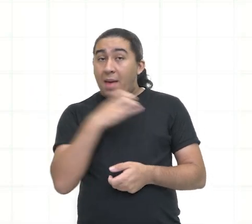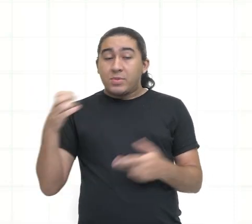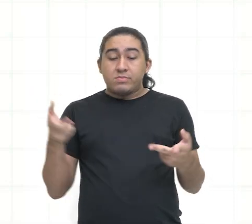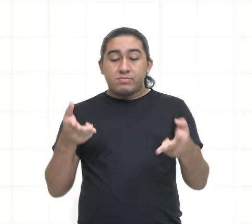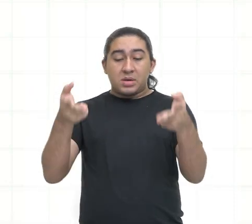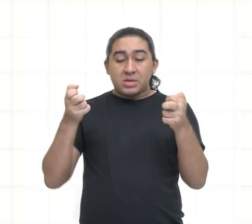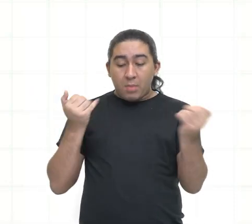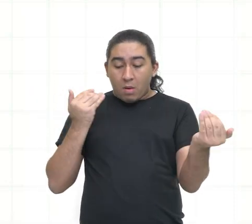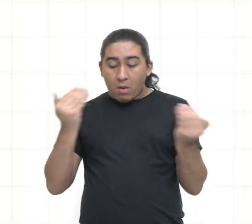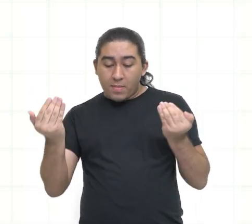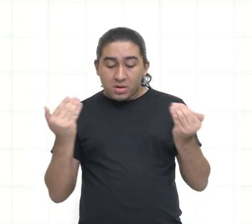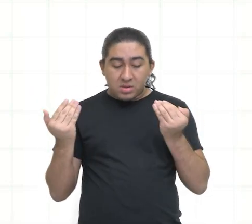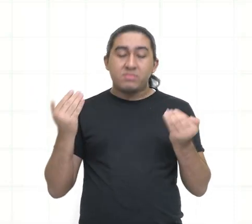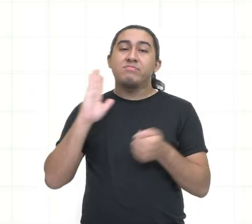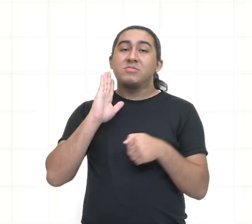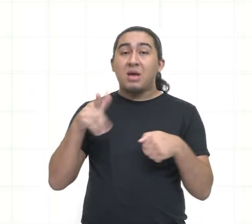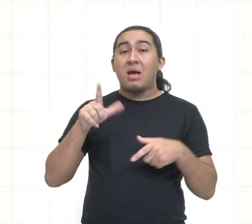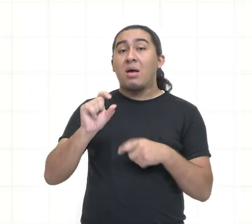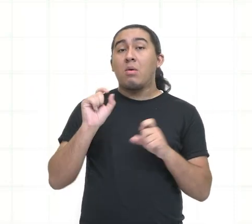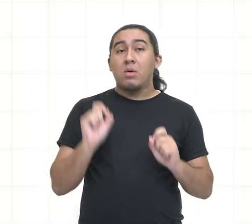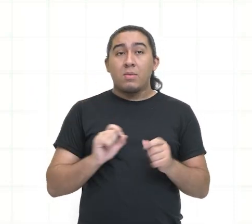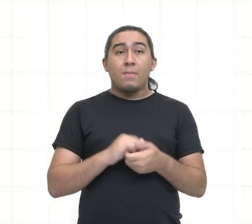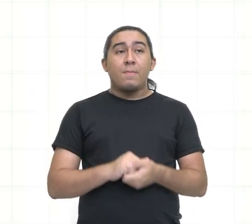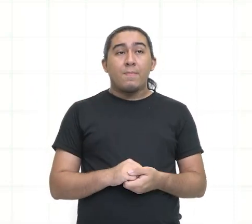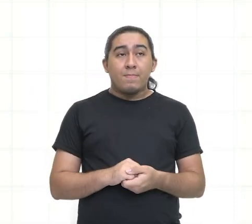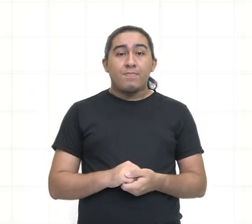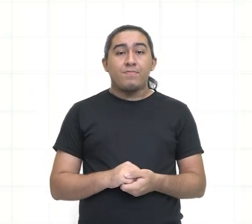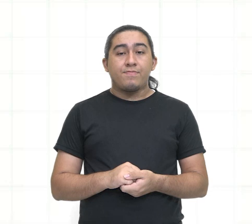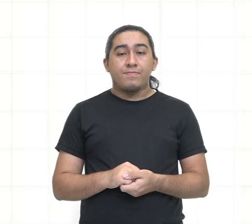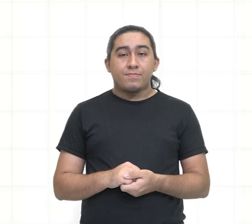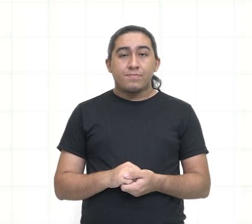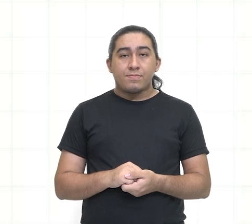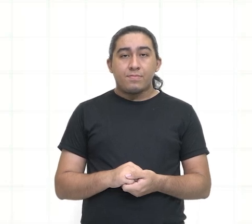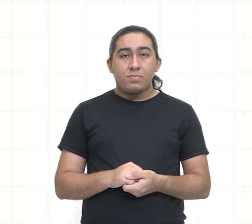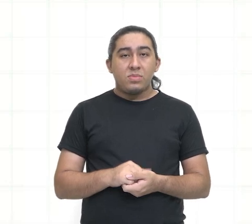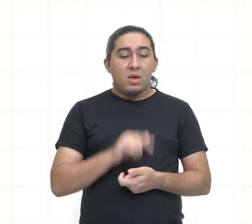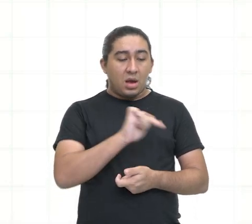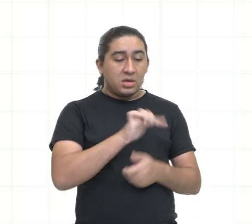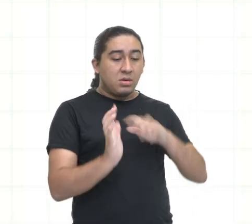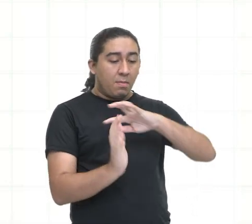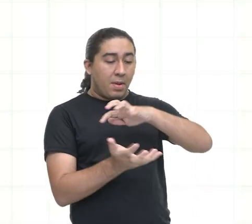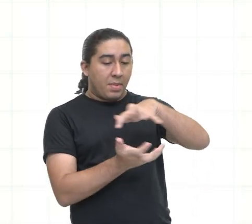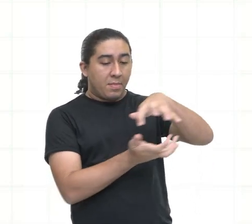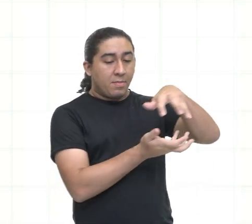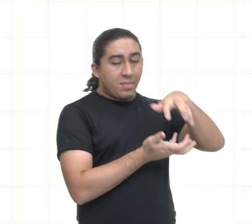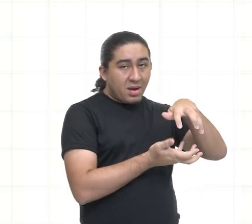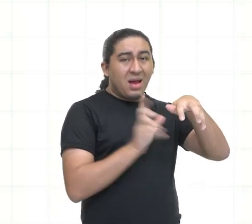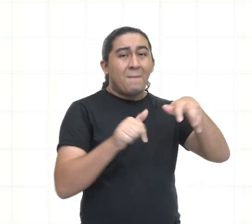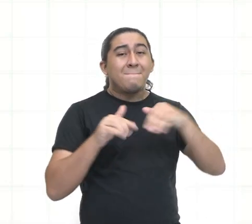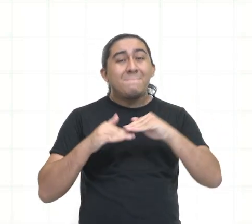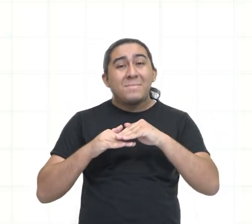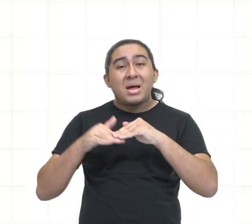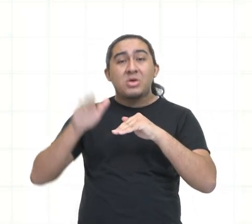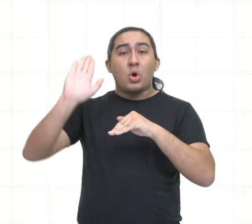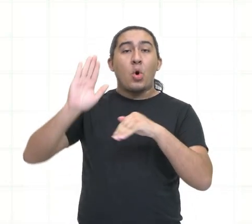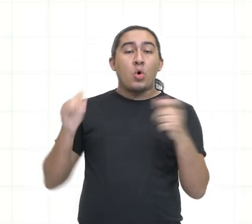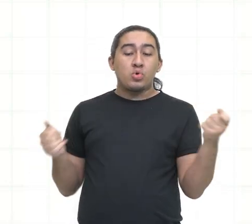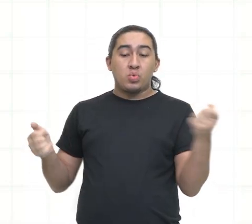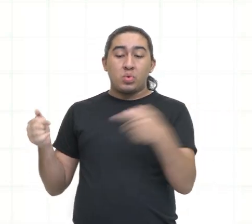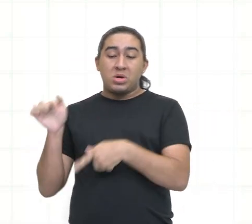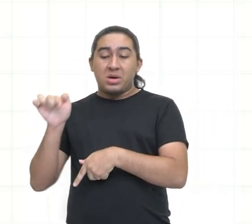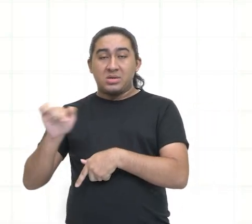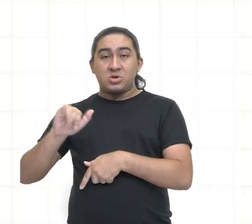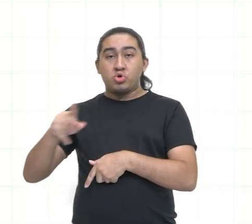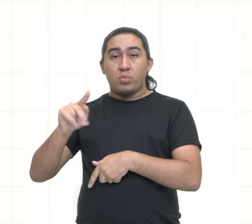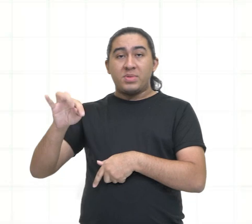perceber que já é um objeto, né, um elemento do espaço muito, muito, muito maior do que o nosso planeta, por